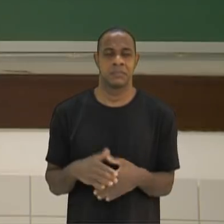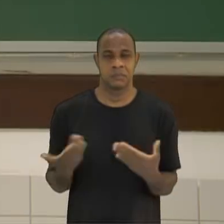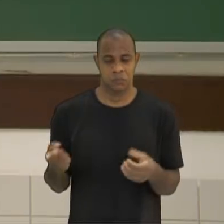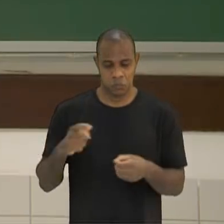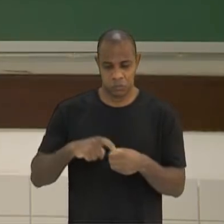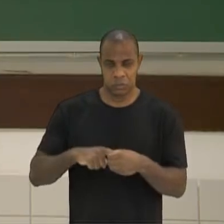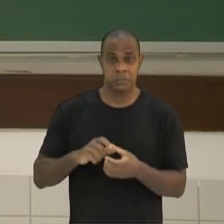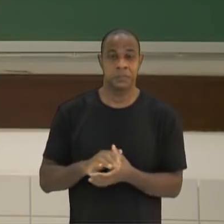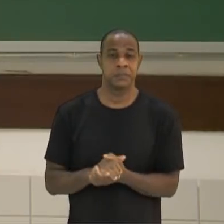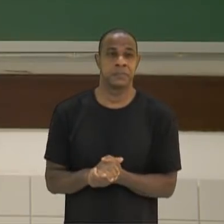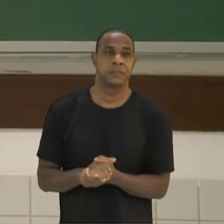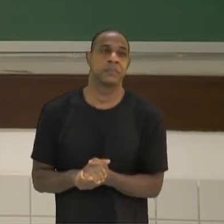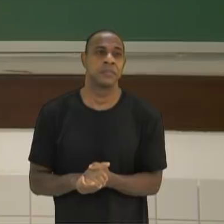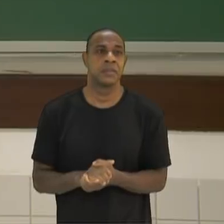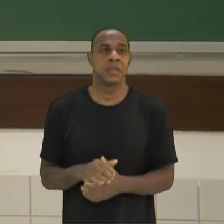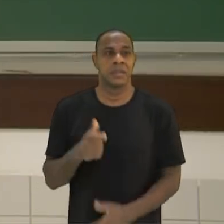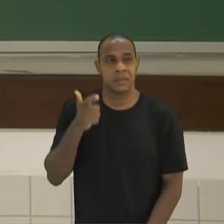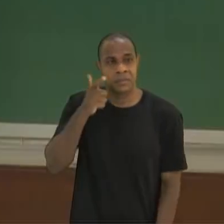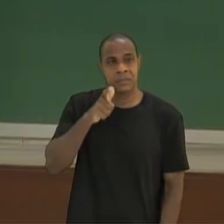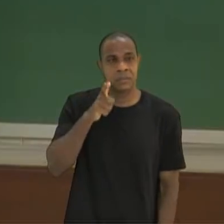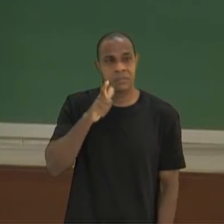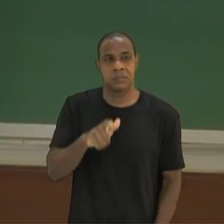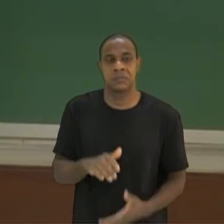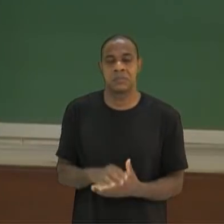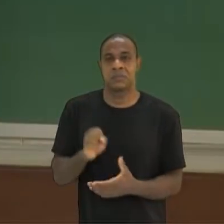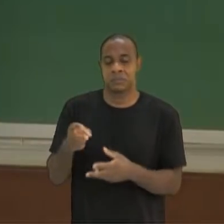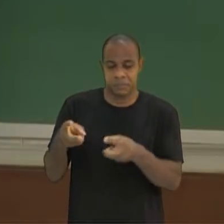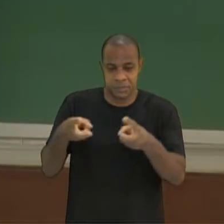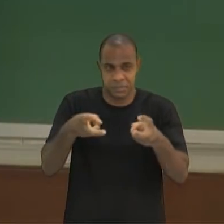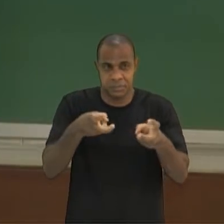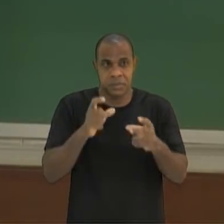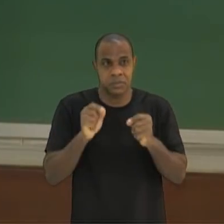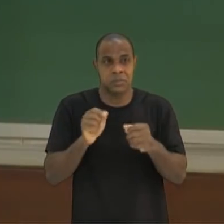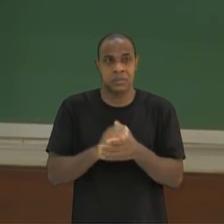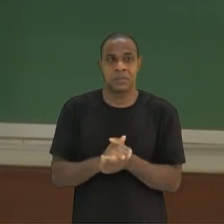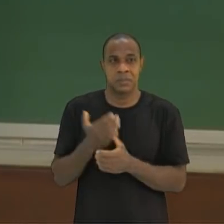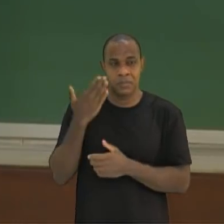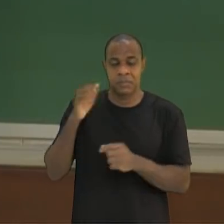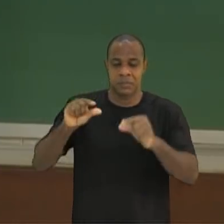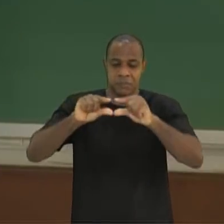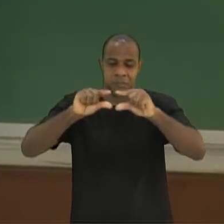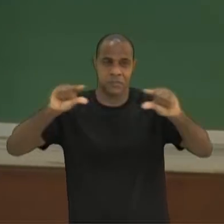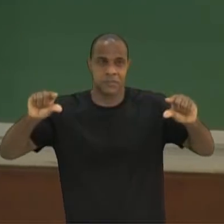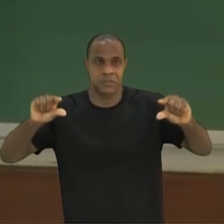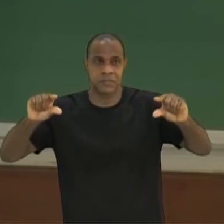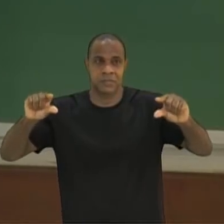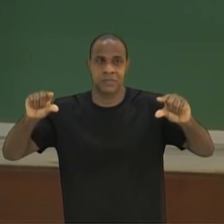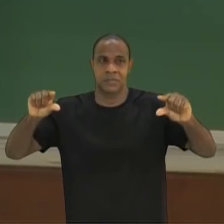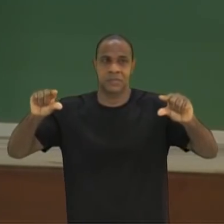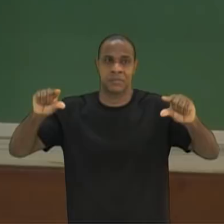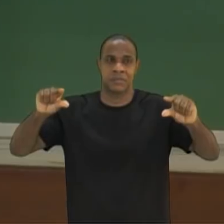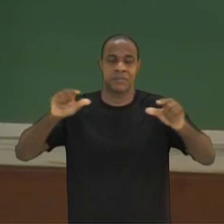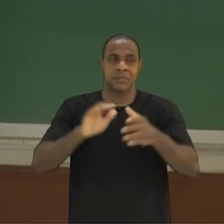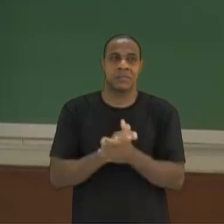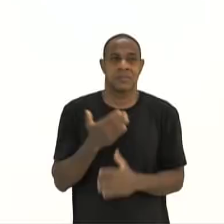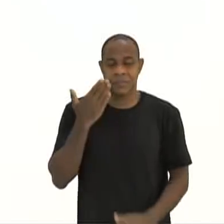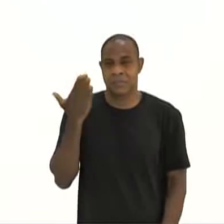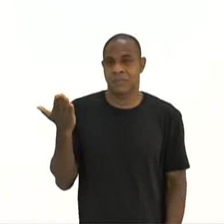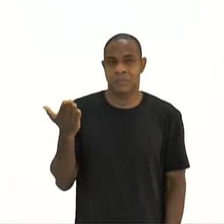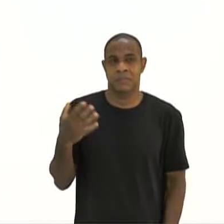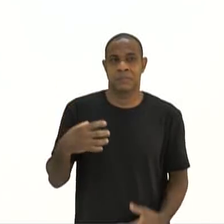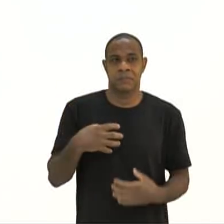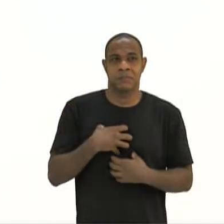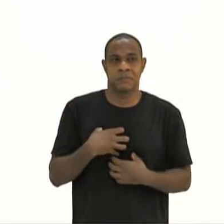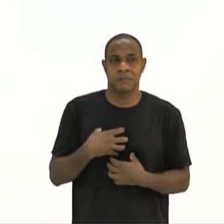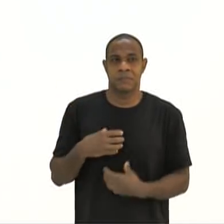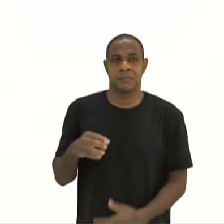Retornando então, pessoal, acertou quem conseguiu perceber aqui, né, por exemplo, nessa frase, ó, degusto assim cada